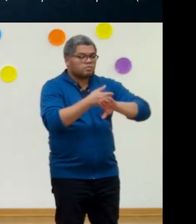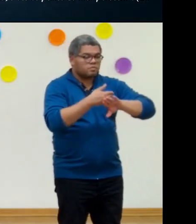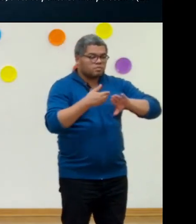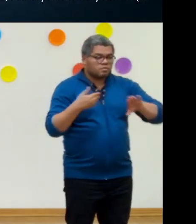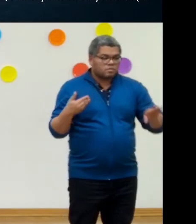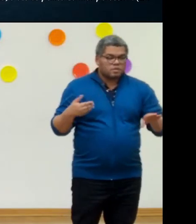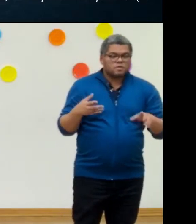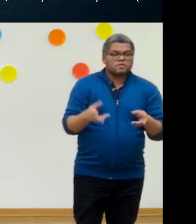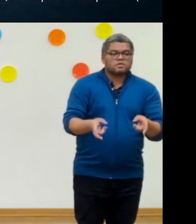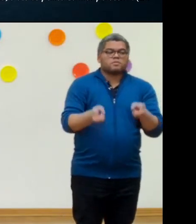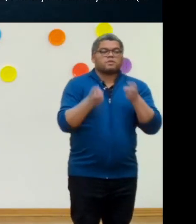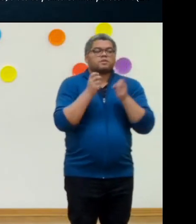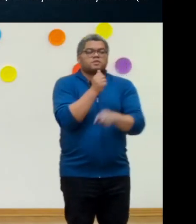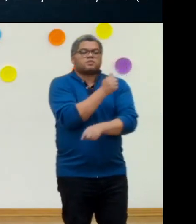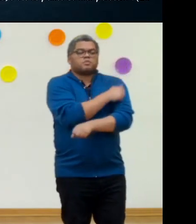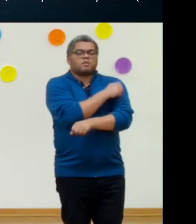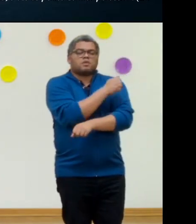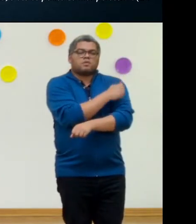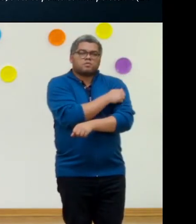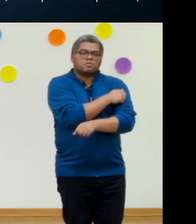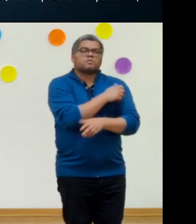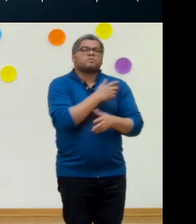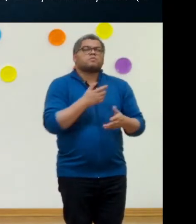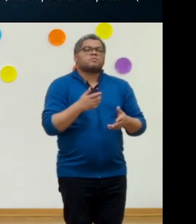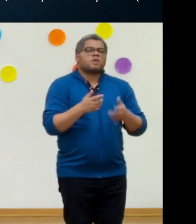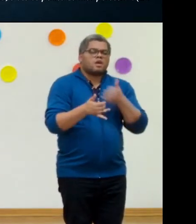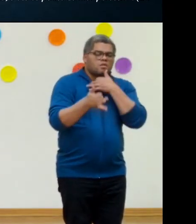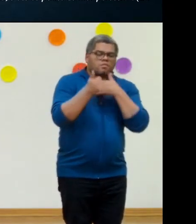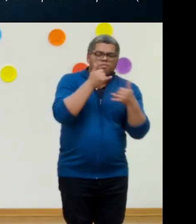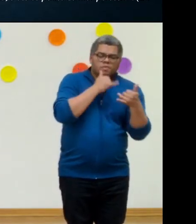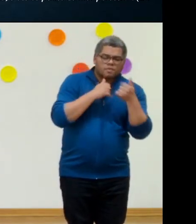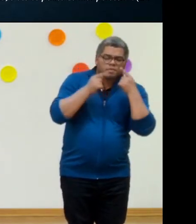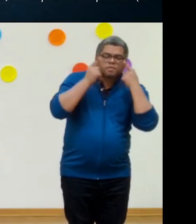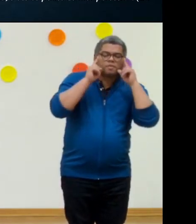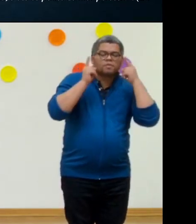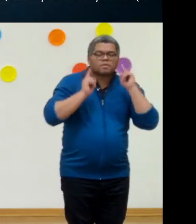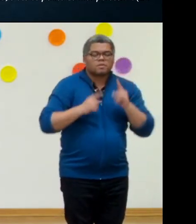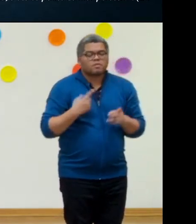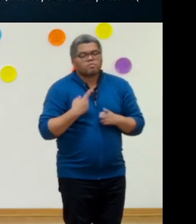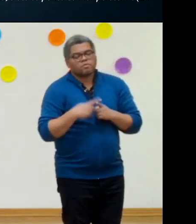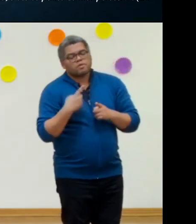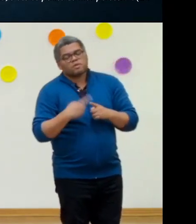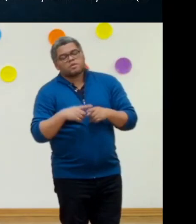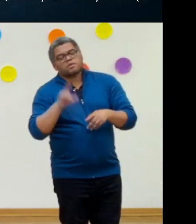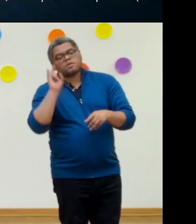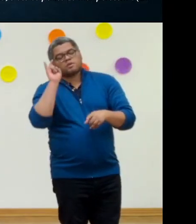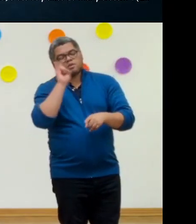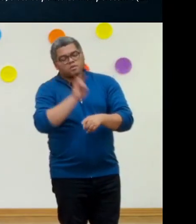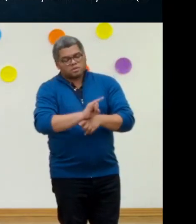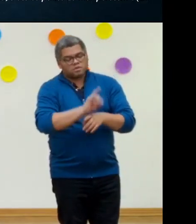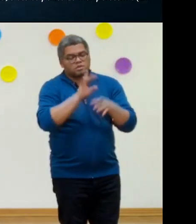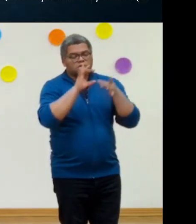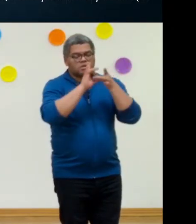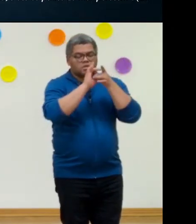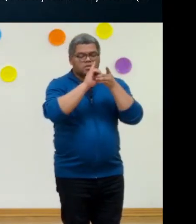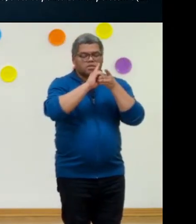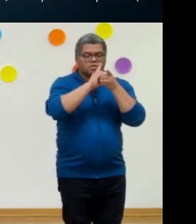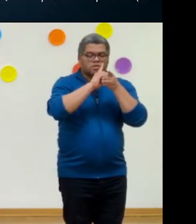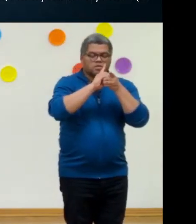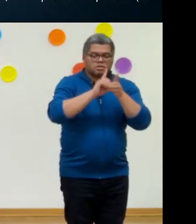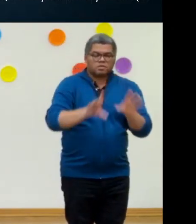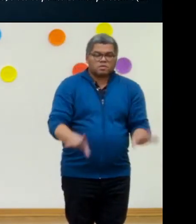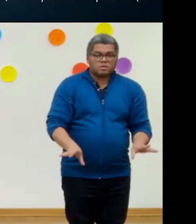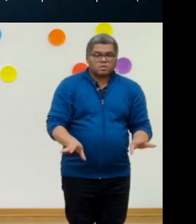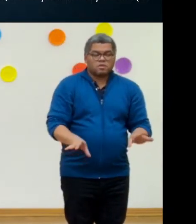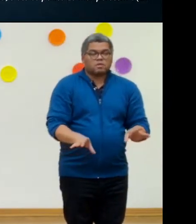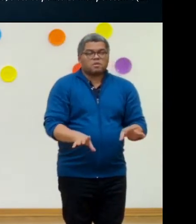lição, porque o adultério, houve caso de divórcio, de separação, geralmente adultério.